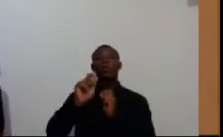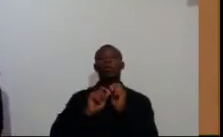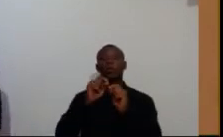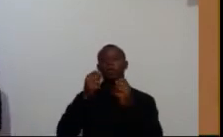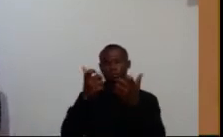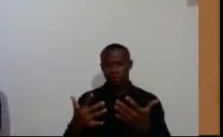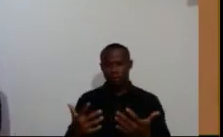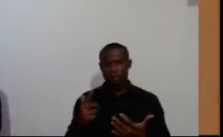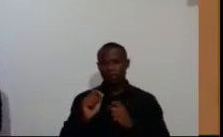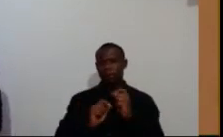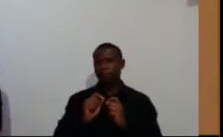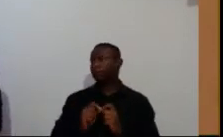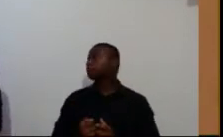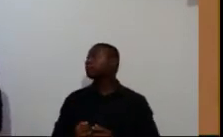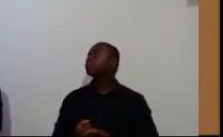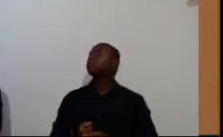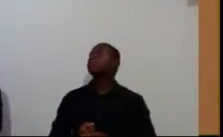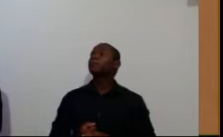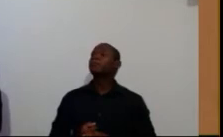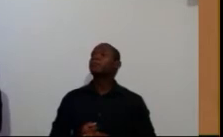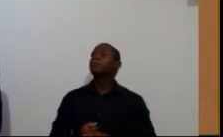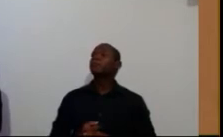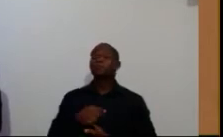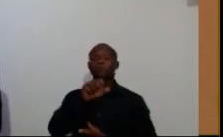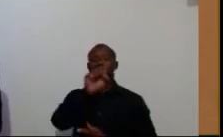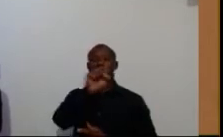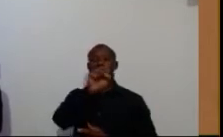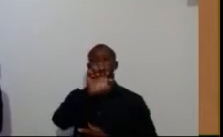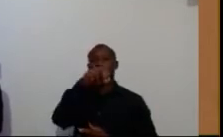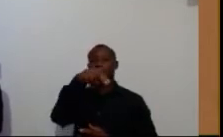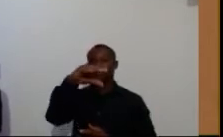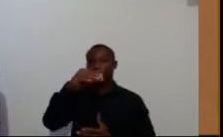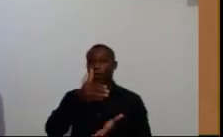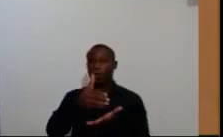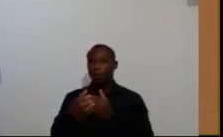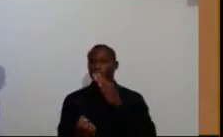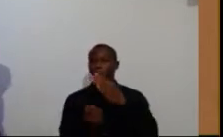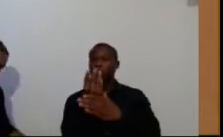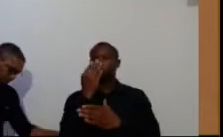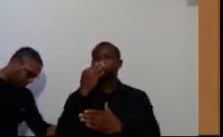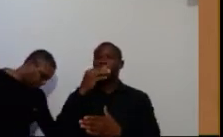criado em 1946, no mesmo ano, a